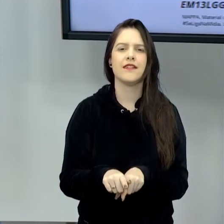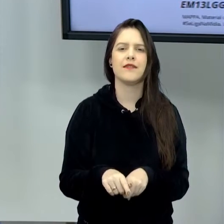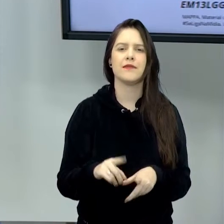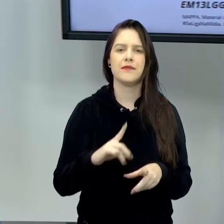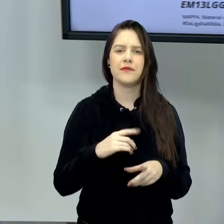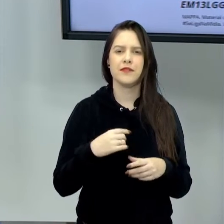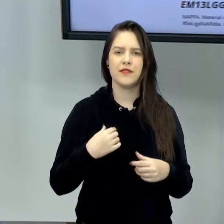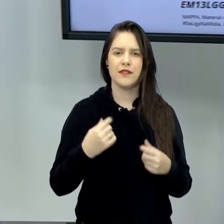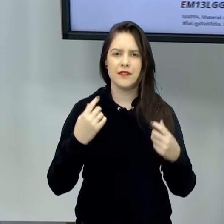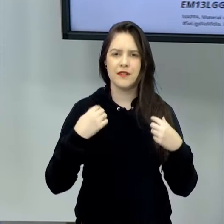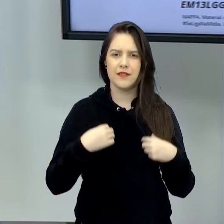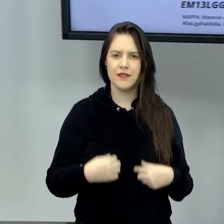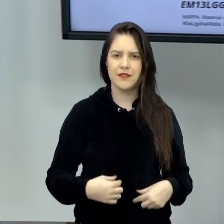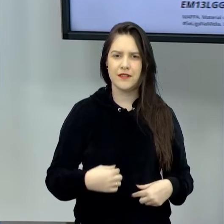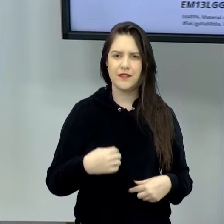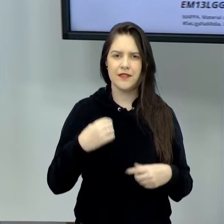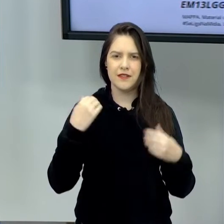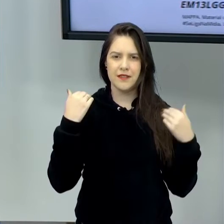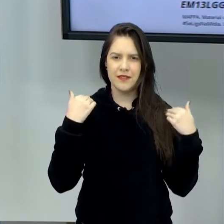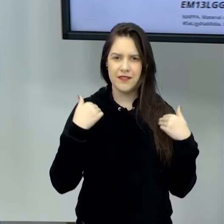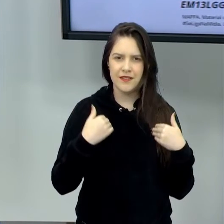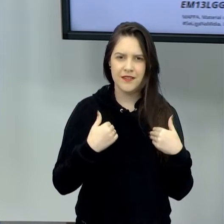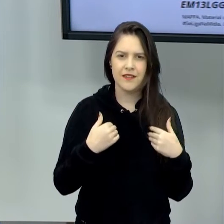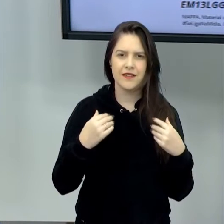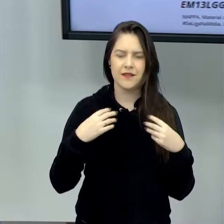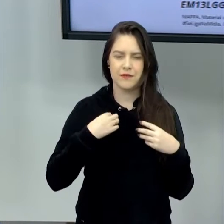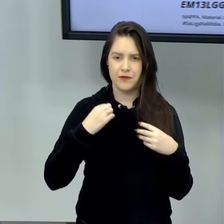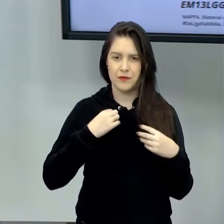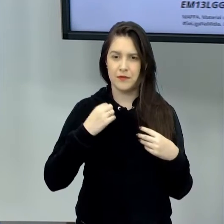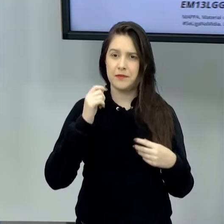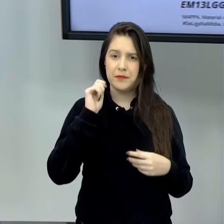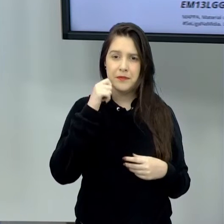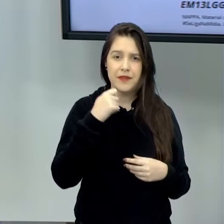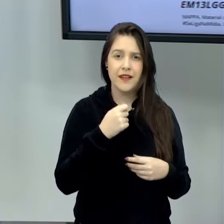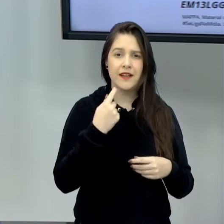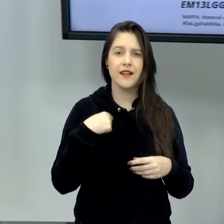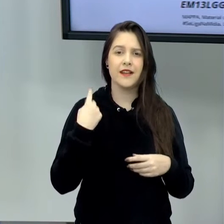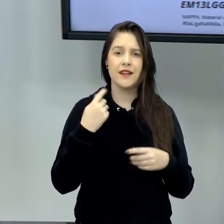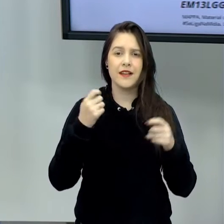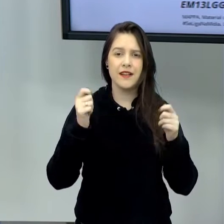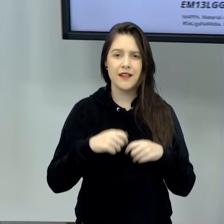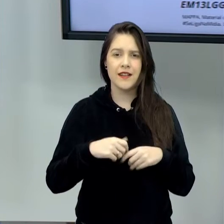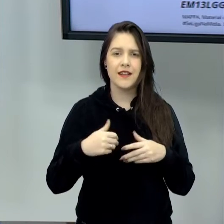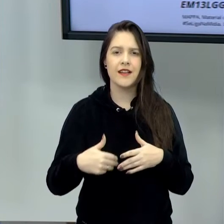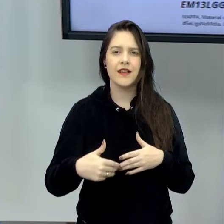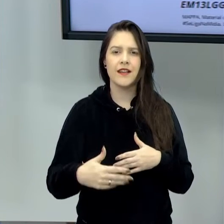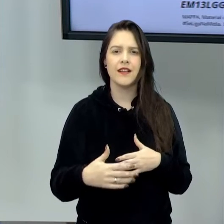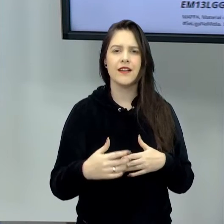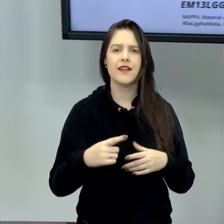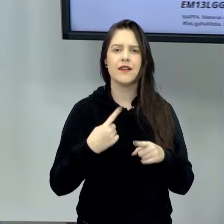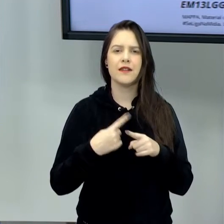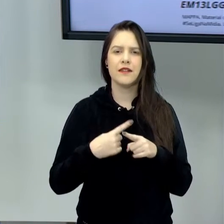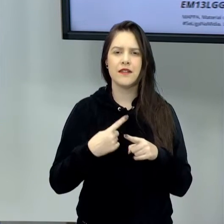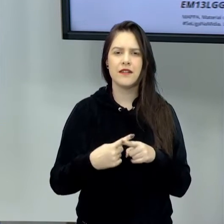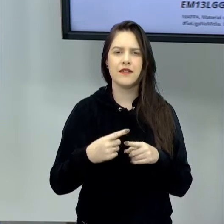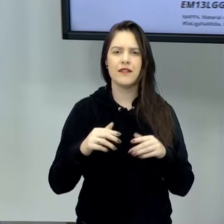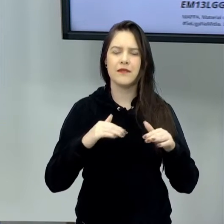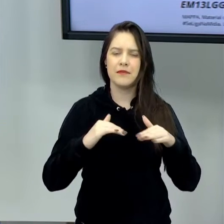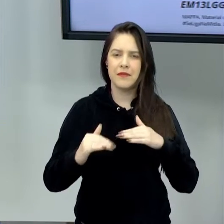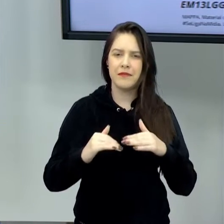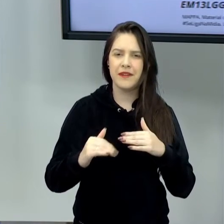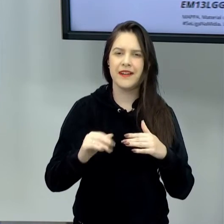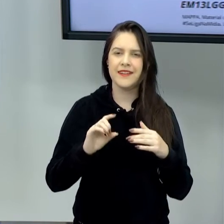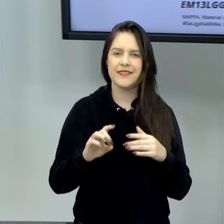estou vestindo uma blusa de manga comprida vinho, por cima um casaco preto. Meu cabelo é